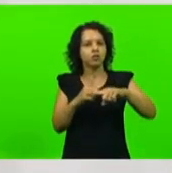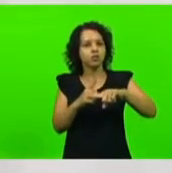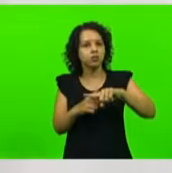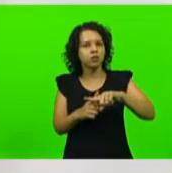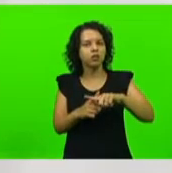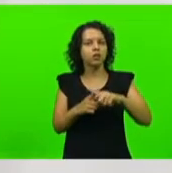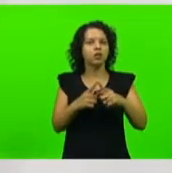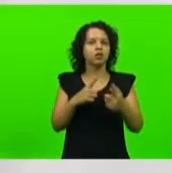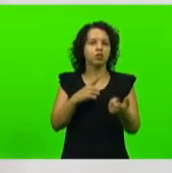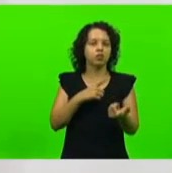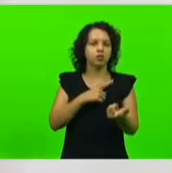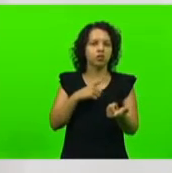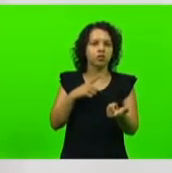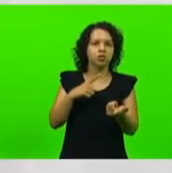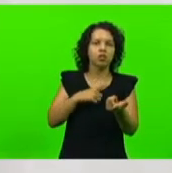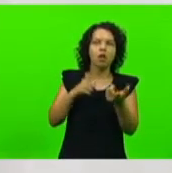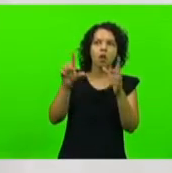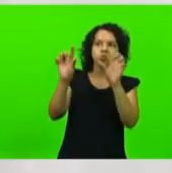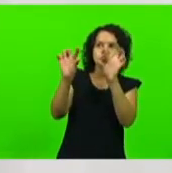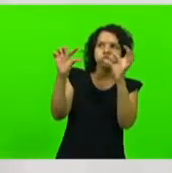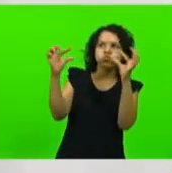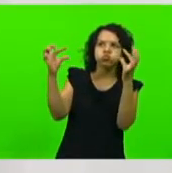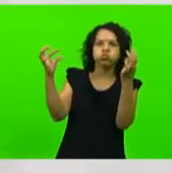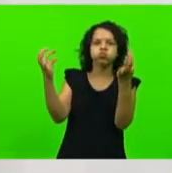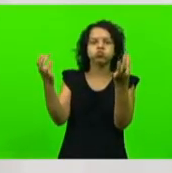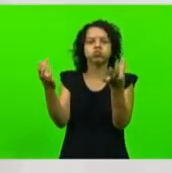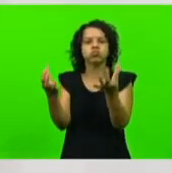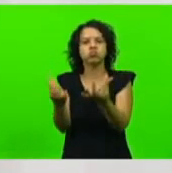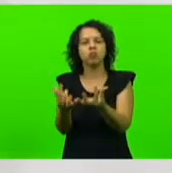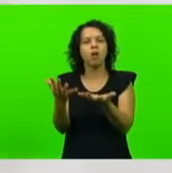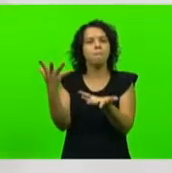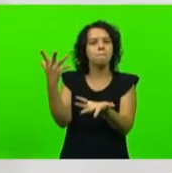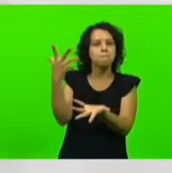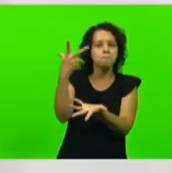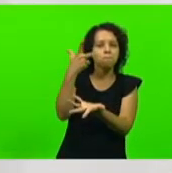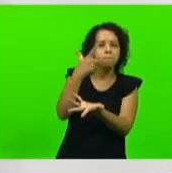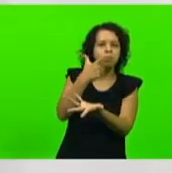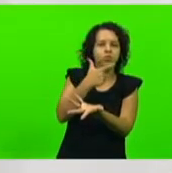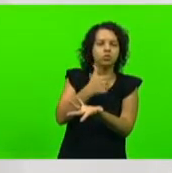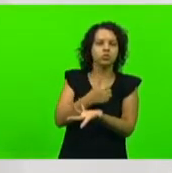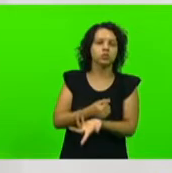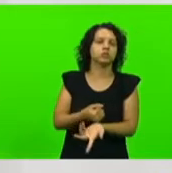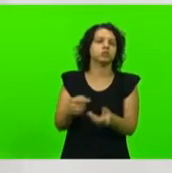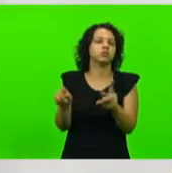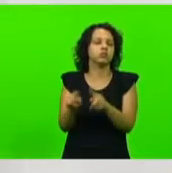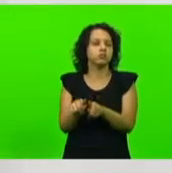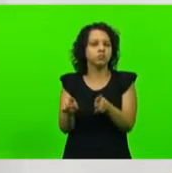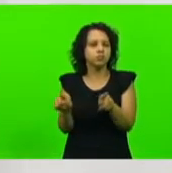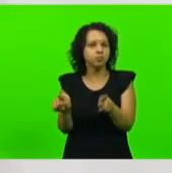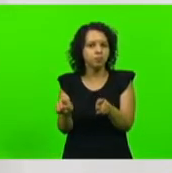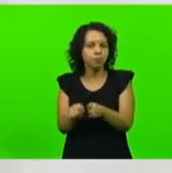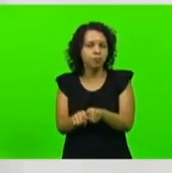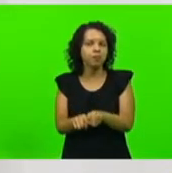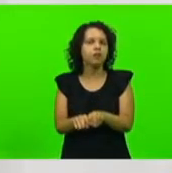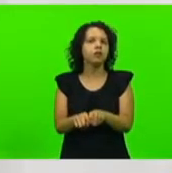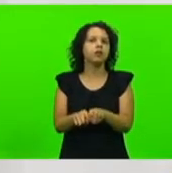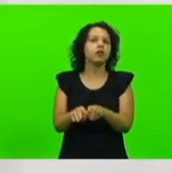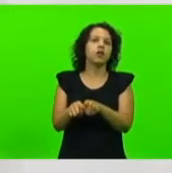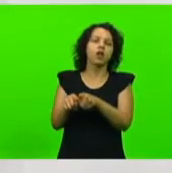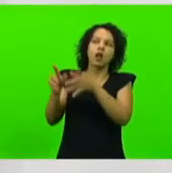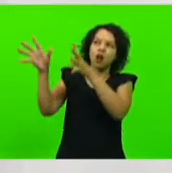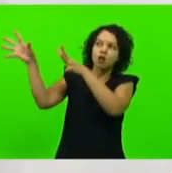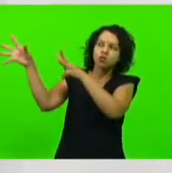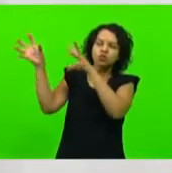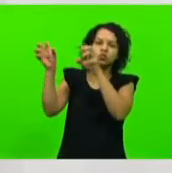abóbada arredondada, que é uma beleza, que também trouxeram da